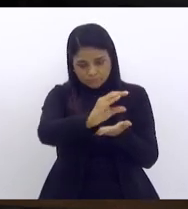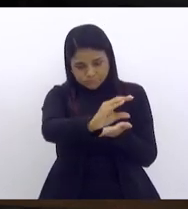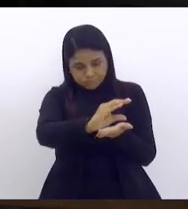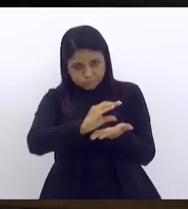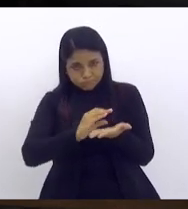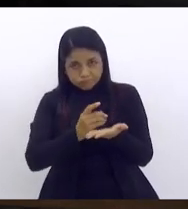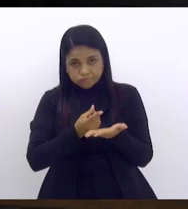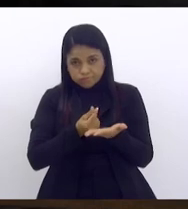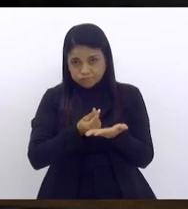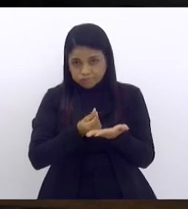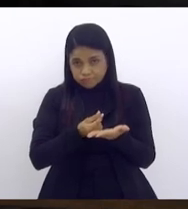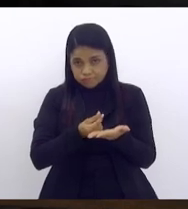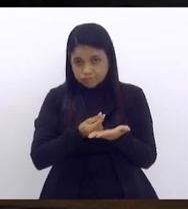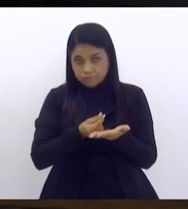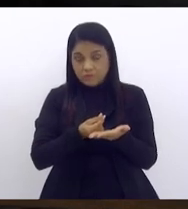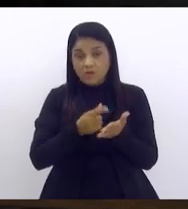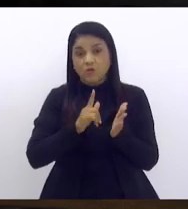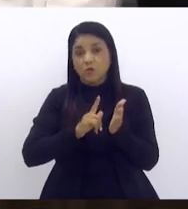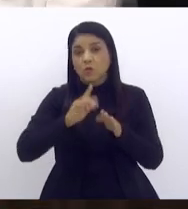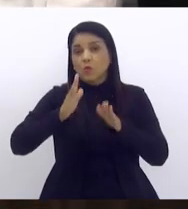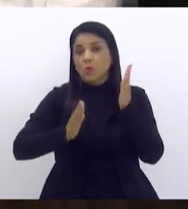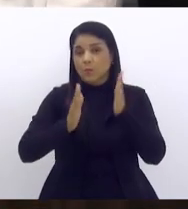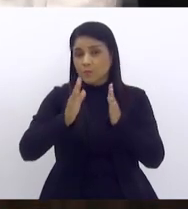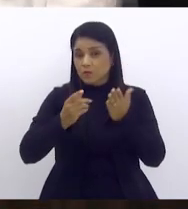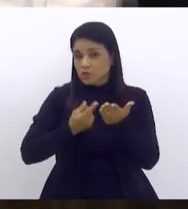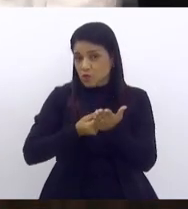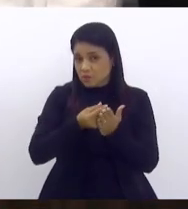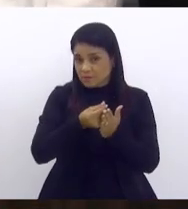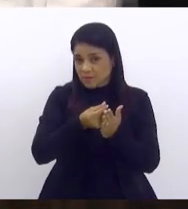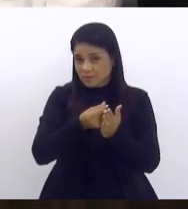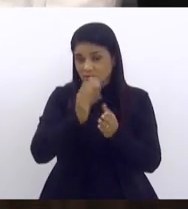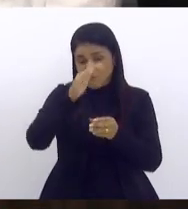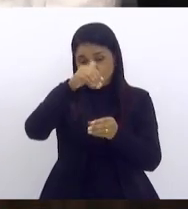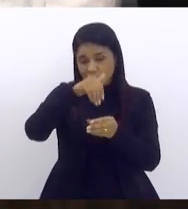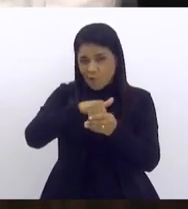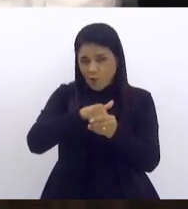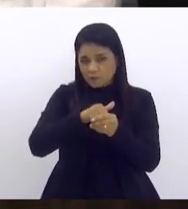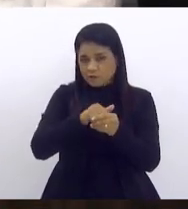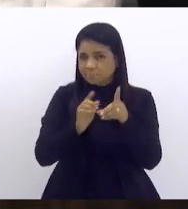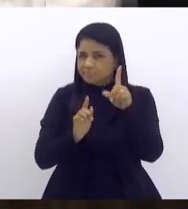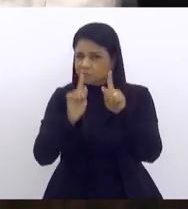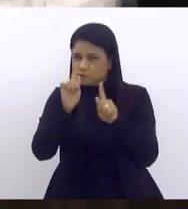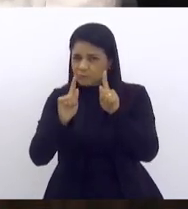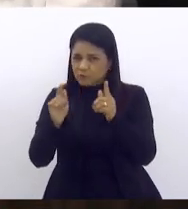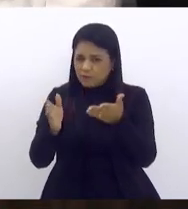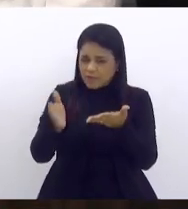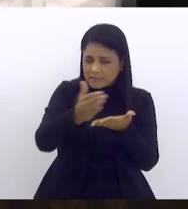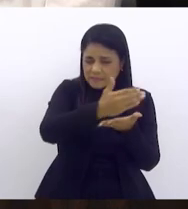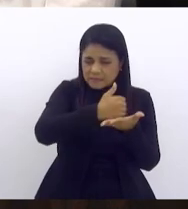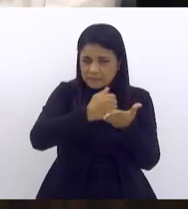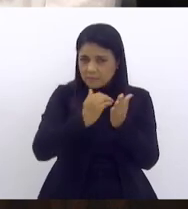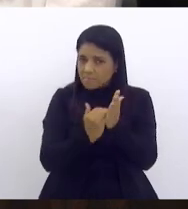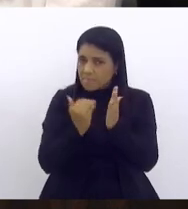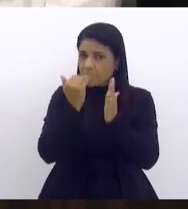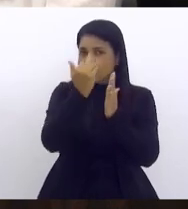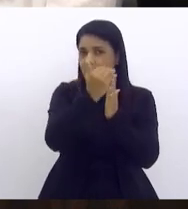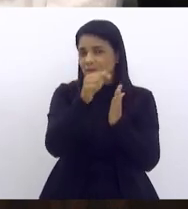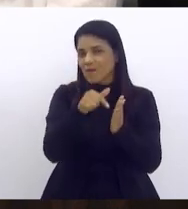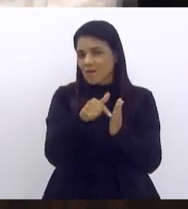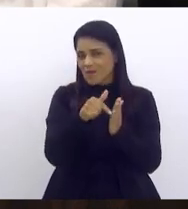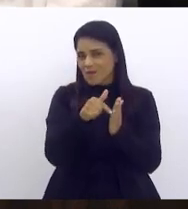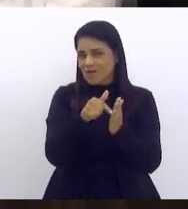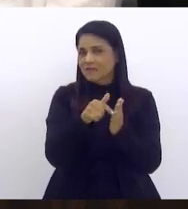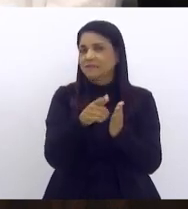orçamento, você vota uma estimativa de receita maior que você tem, que você sabe que aquilo